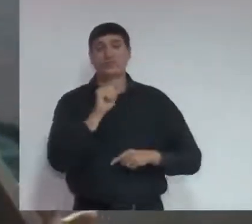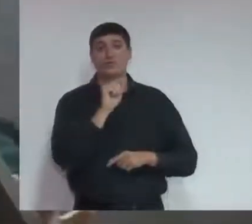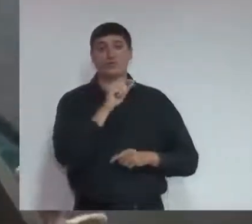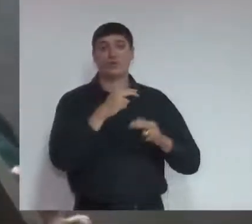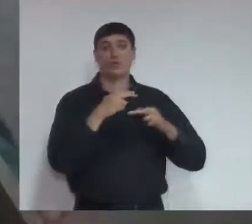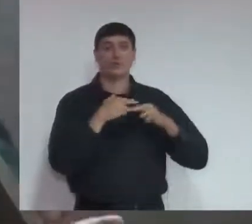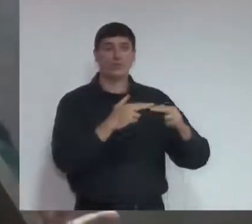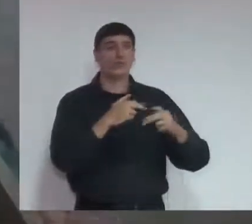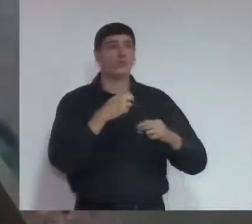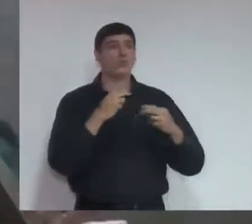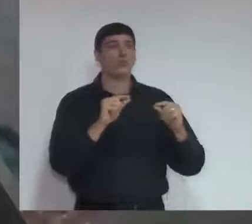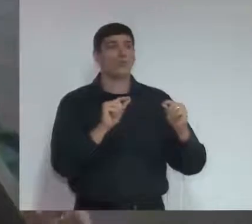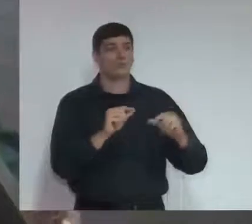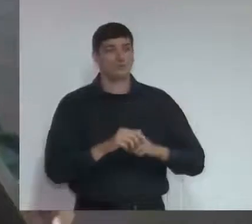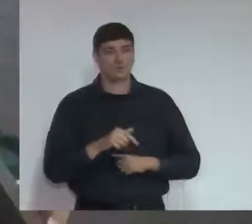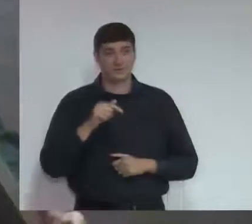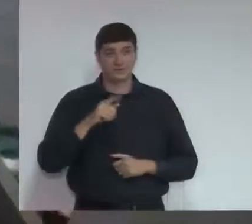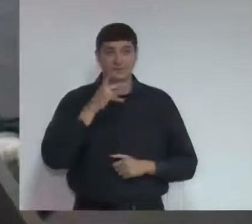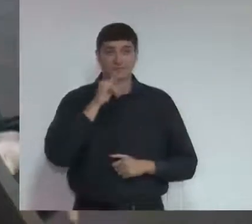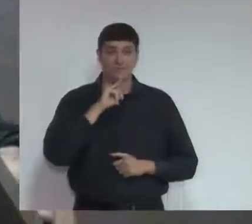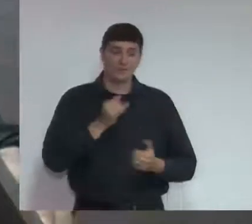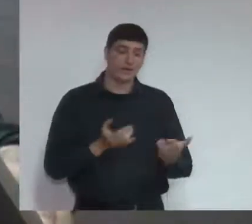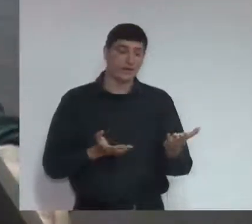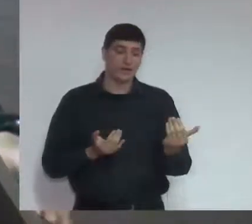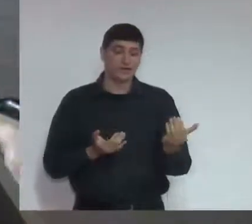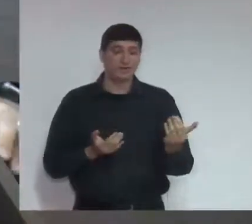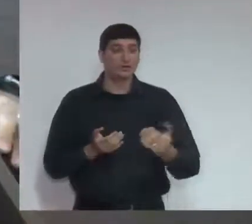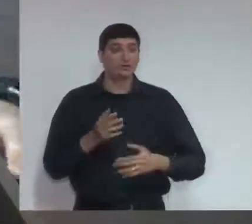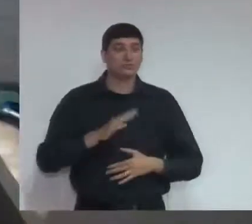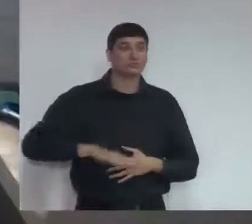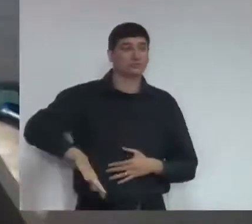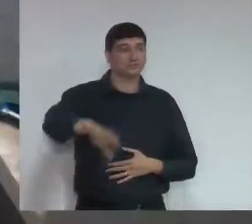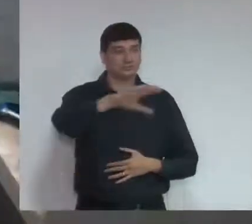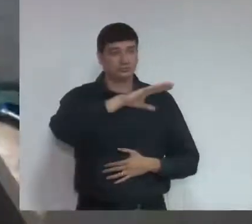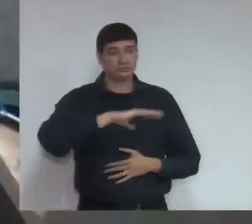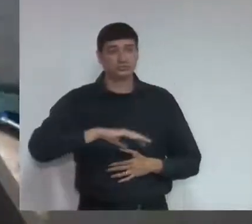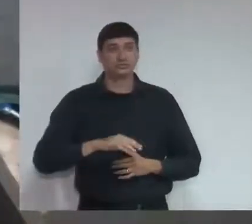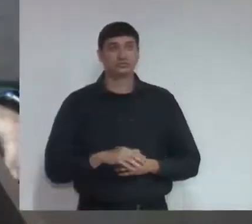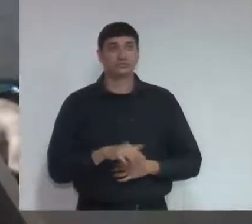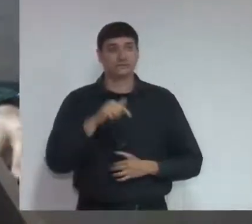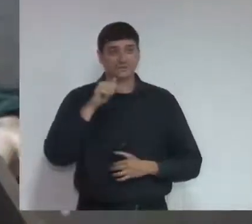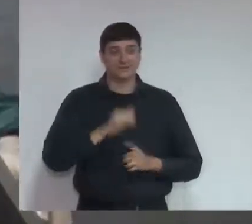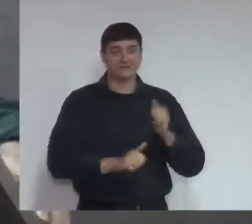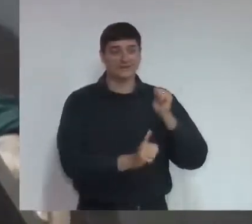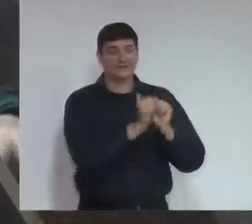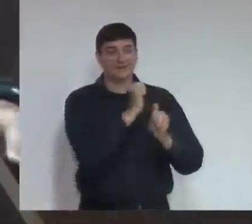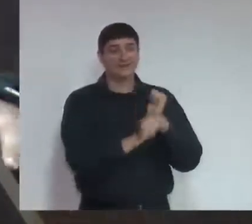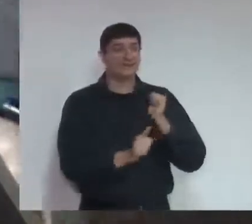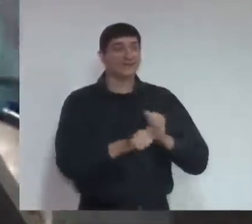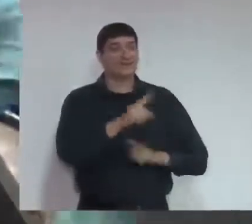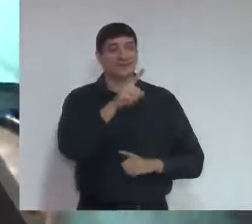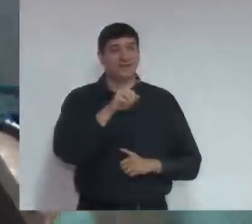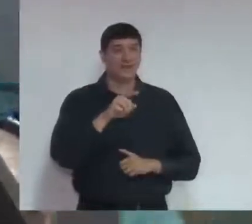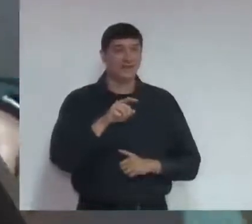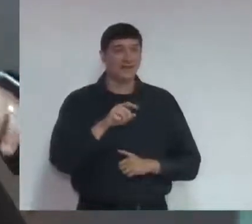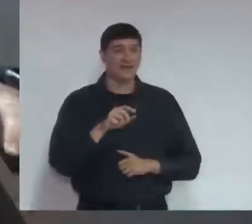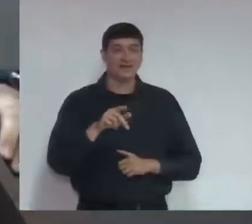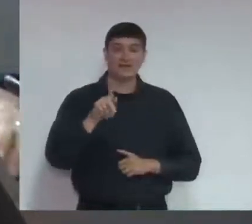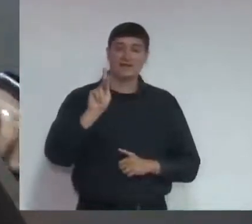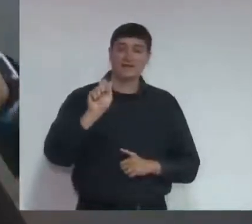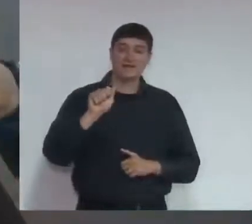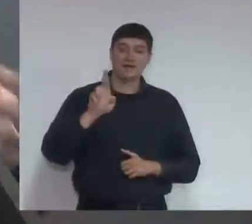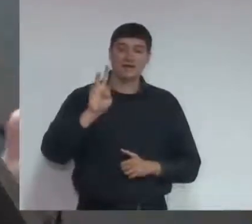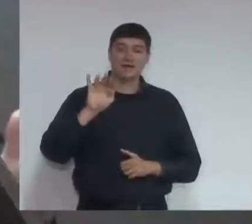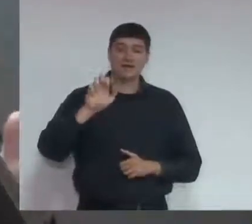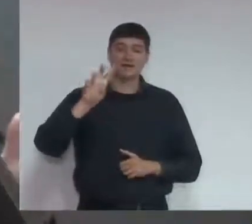principal preocupação atual dos pais e dos jovens, todos os atletas ali de karatê, taekwondo, hoje